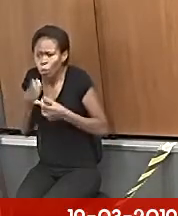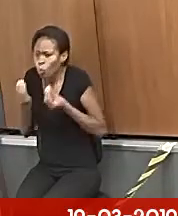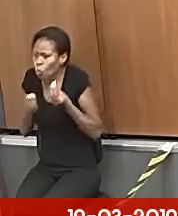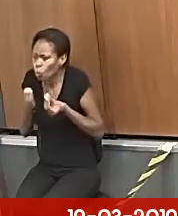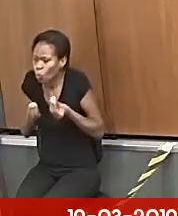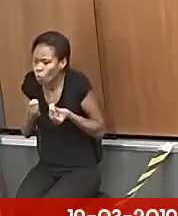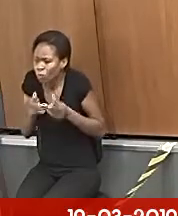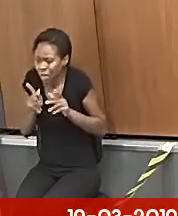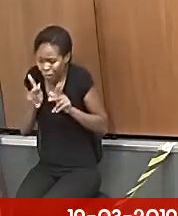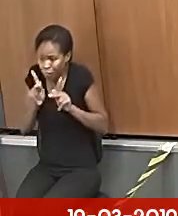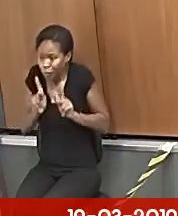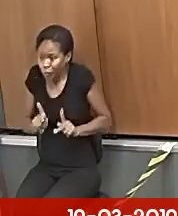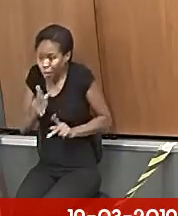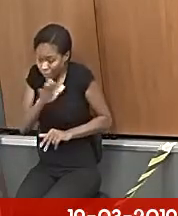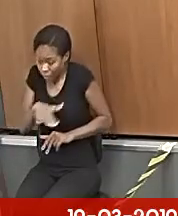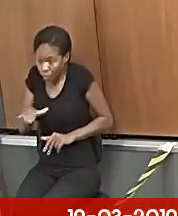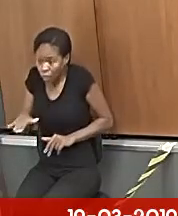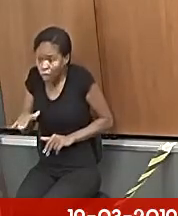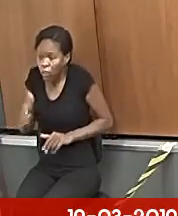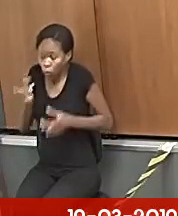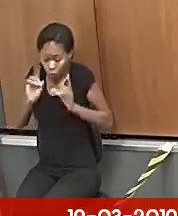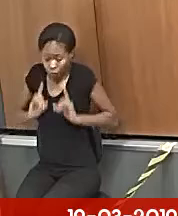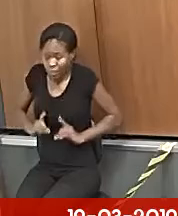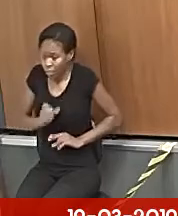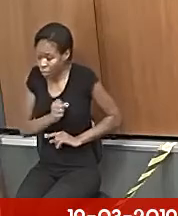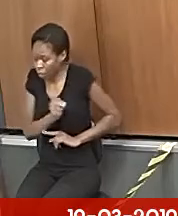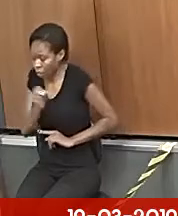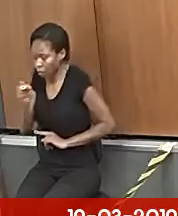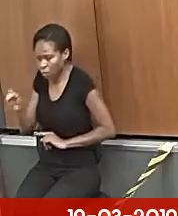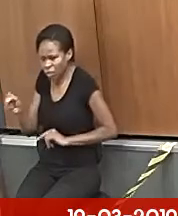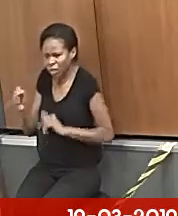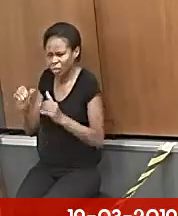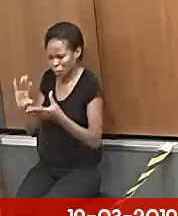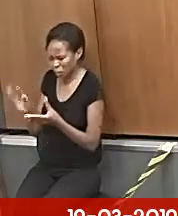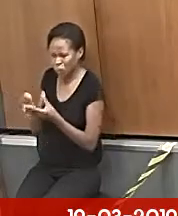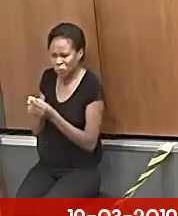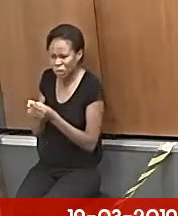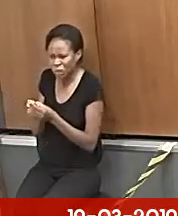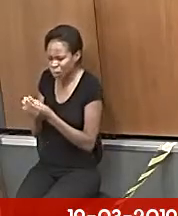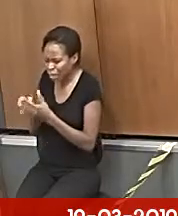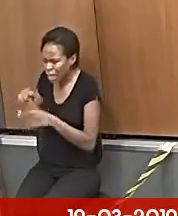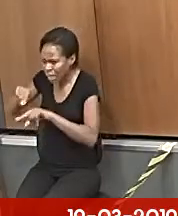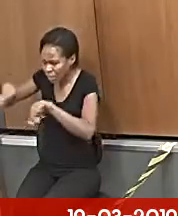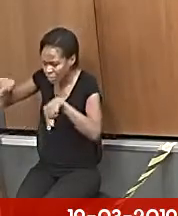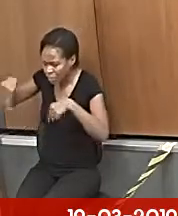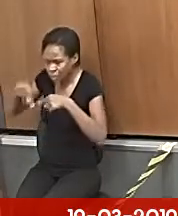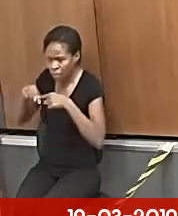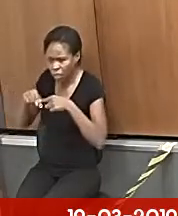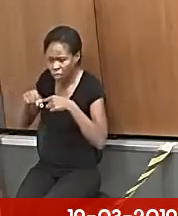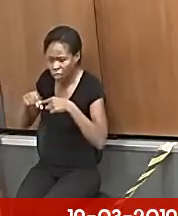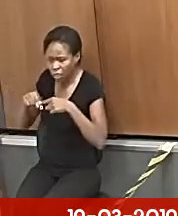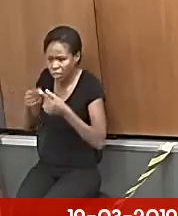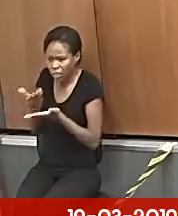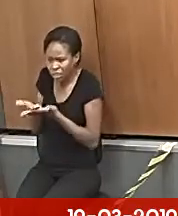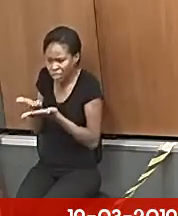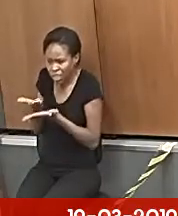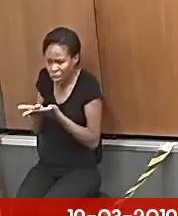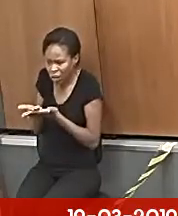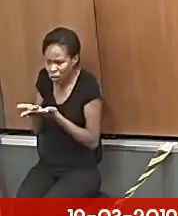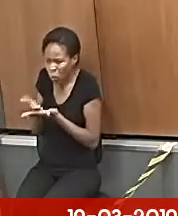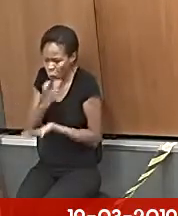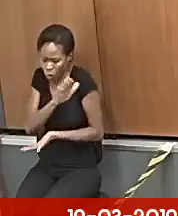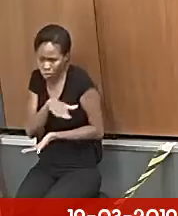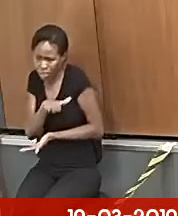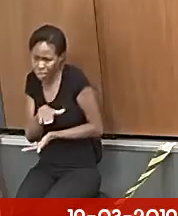vai para a inclusão vai com a sala de aula pra sentar no meio de pessoas todos entre as normais se está entendendo